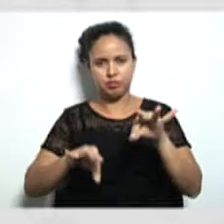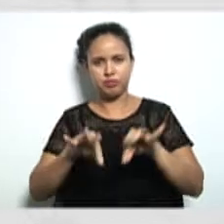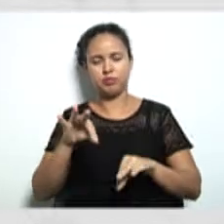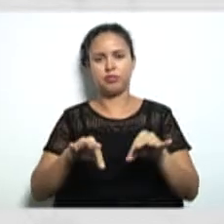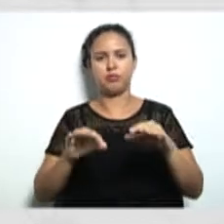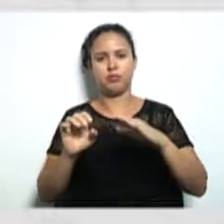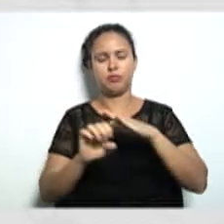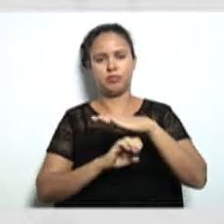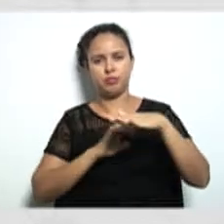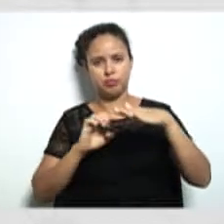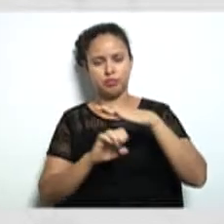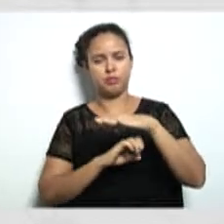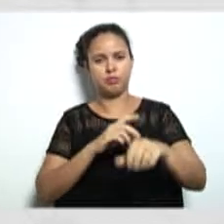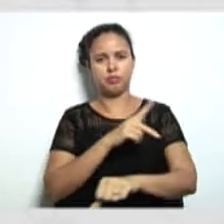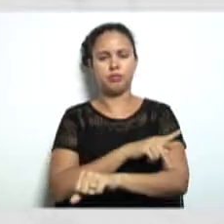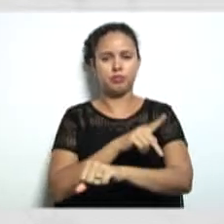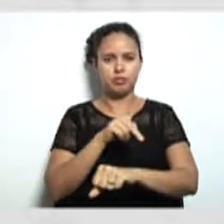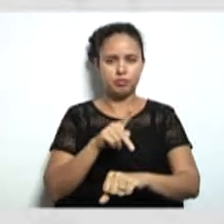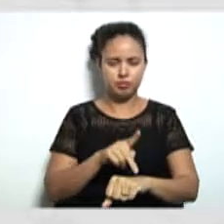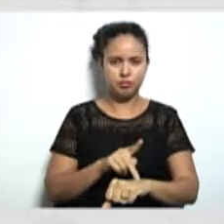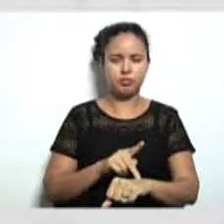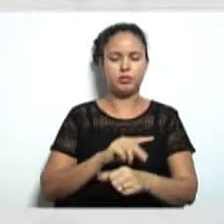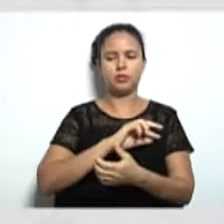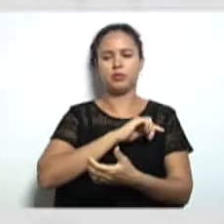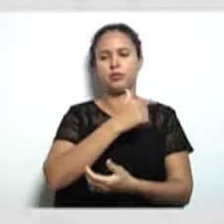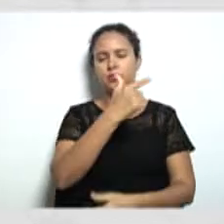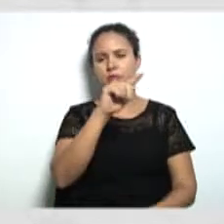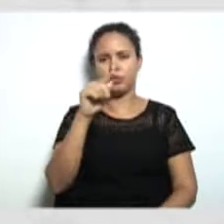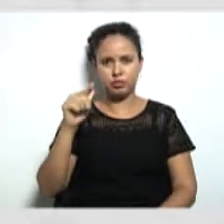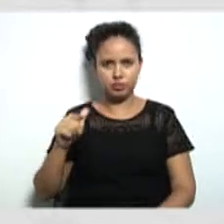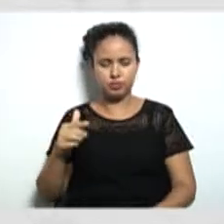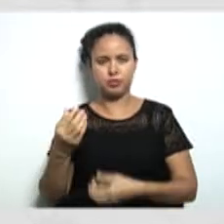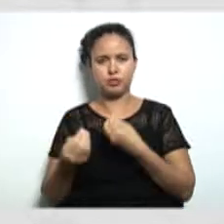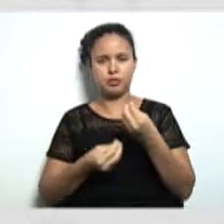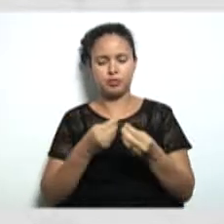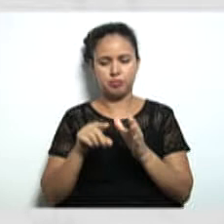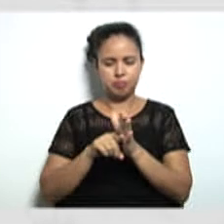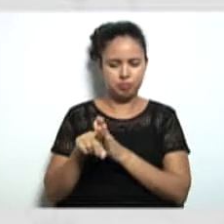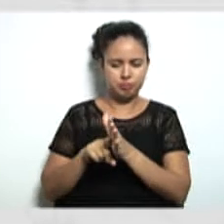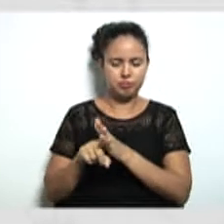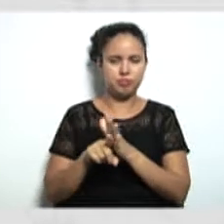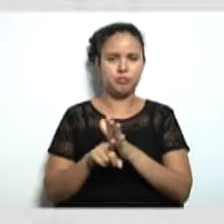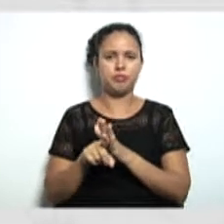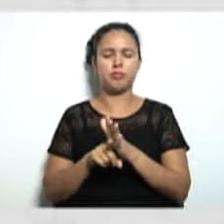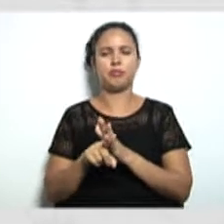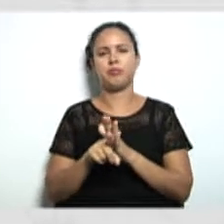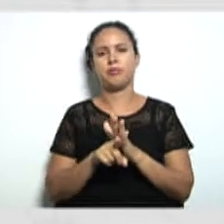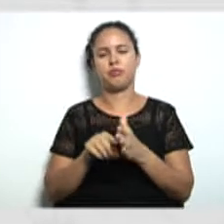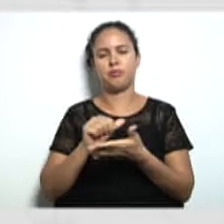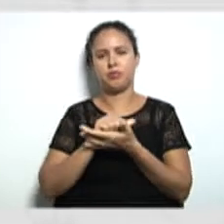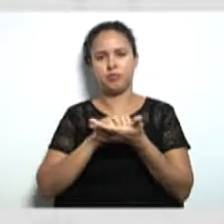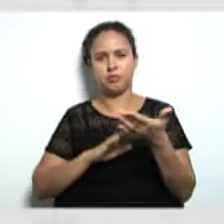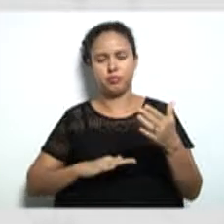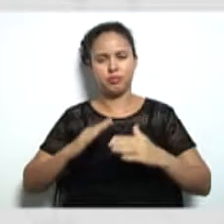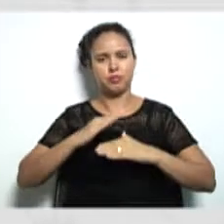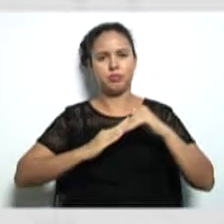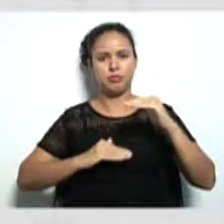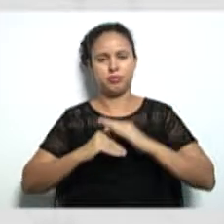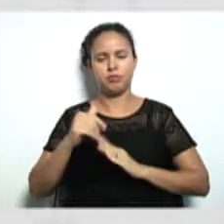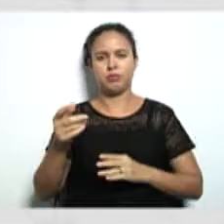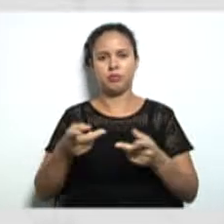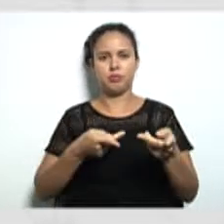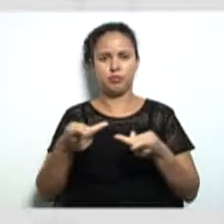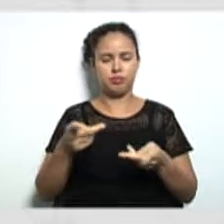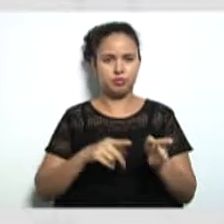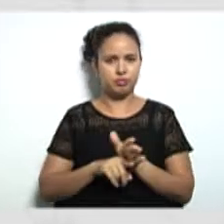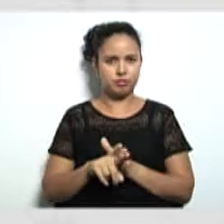empresas pedagógicas, ateliês e outros, bem como investigação sobre atividades profissionais, projetos